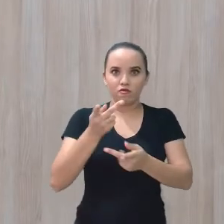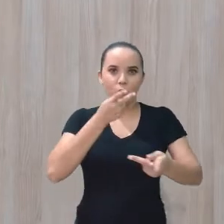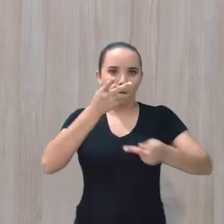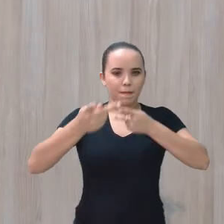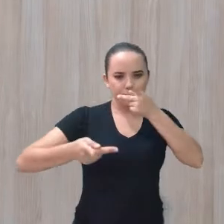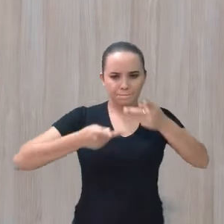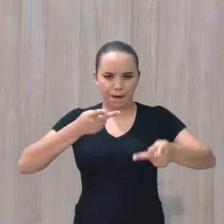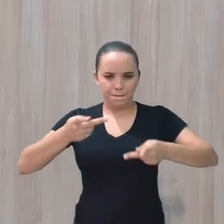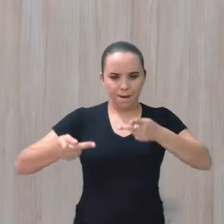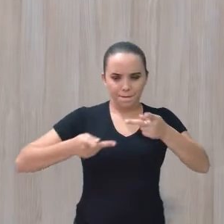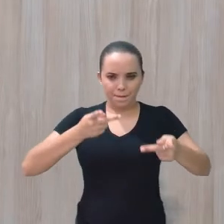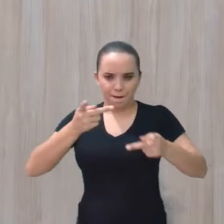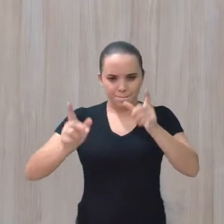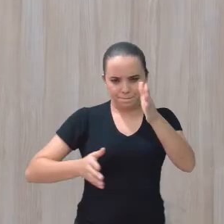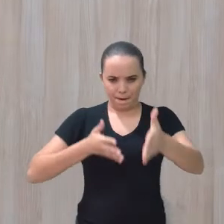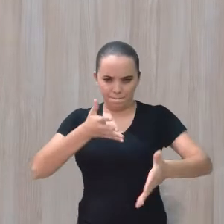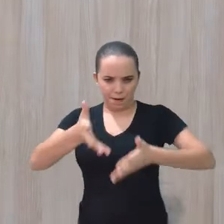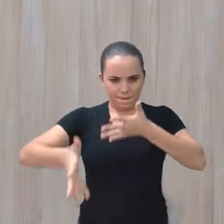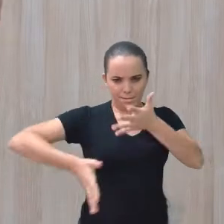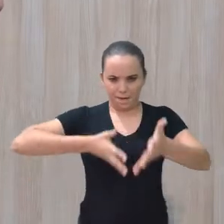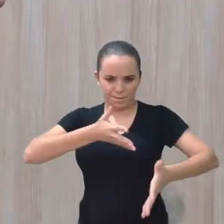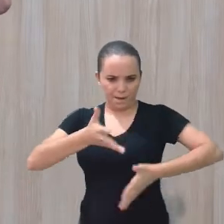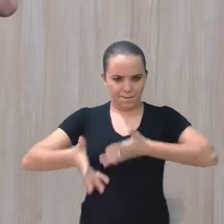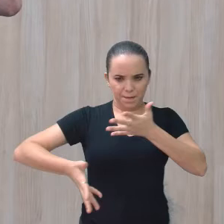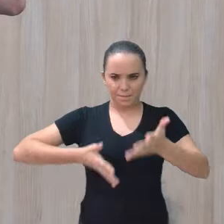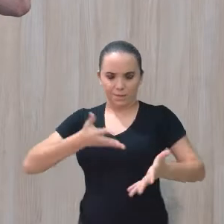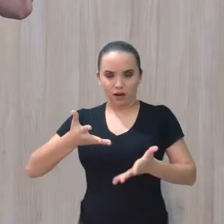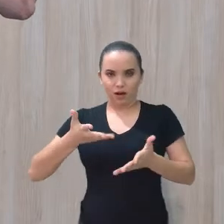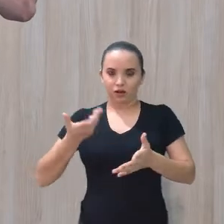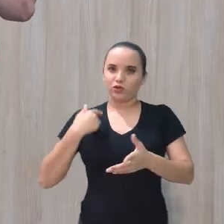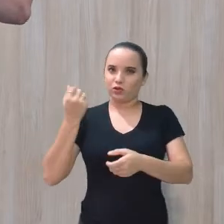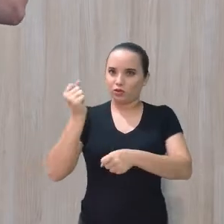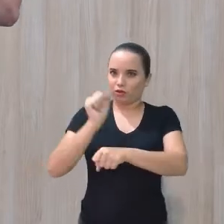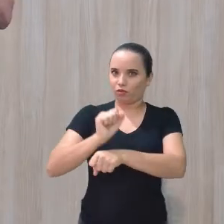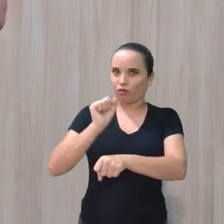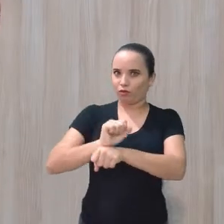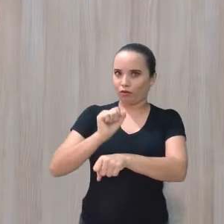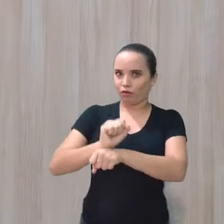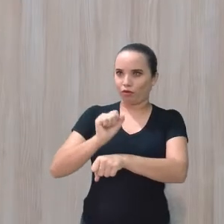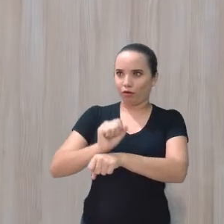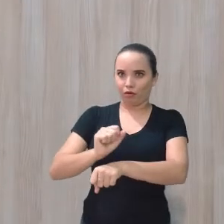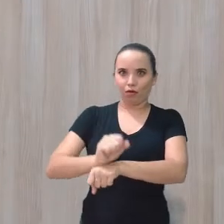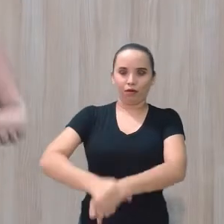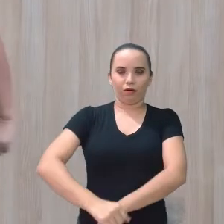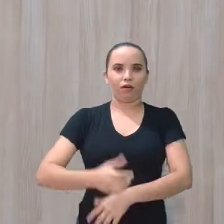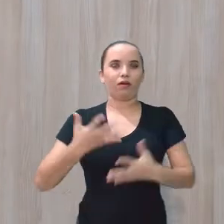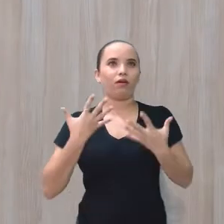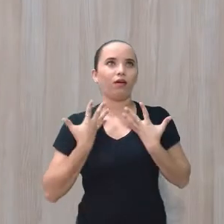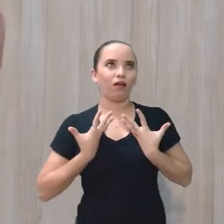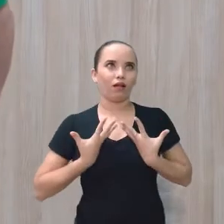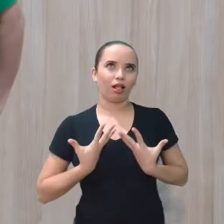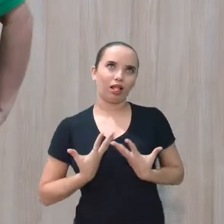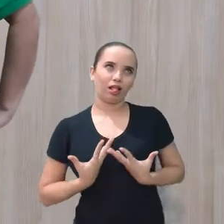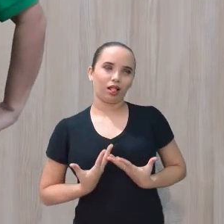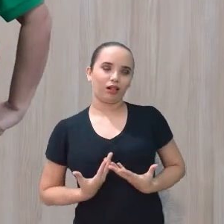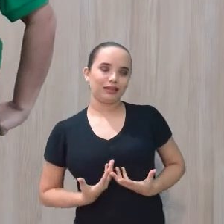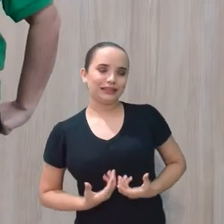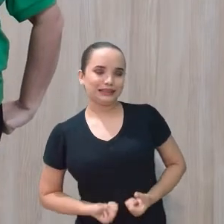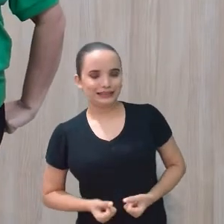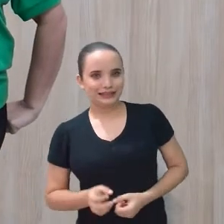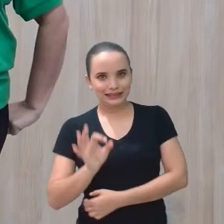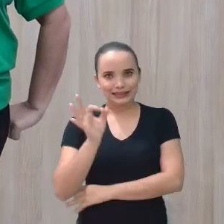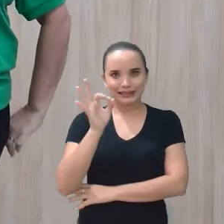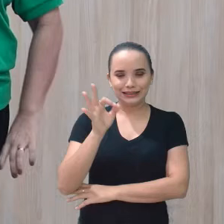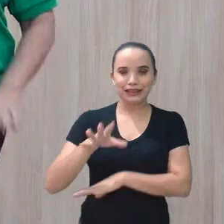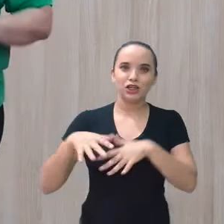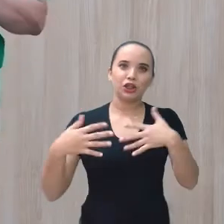elas, olha, ficaríamos com as cordas vocais bem cansadas, não é mesmo?